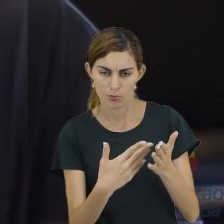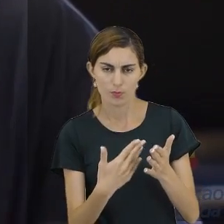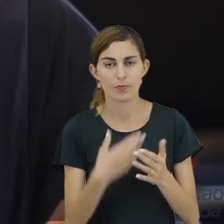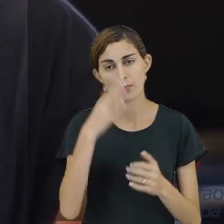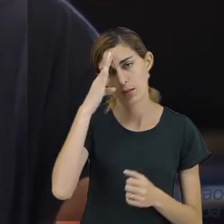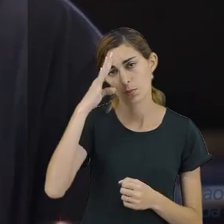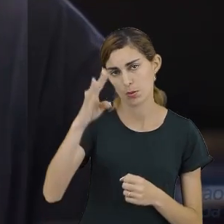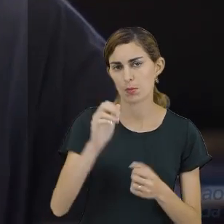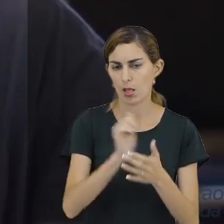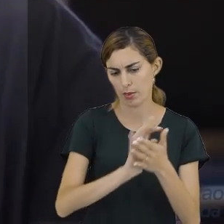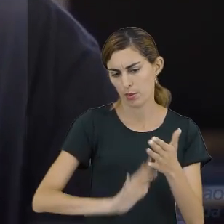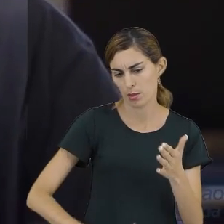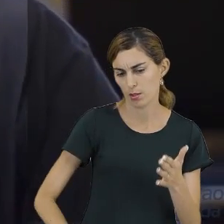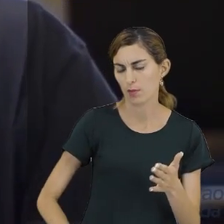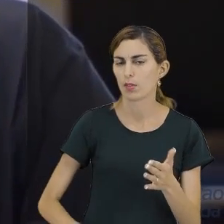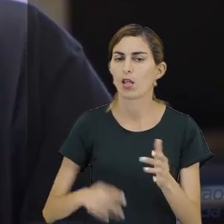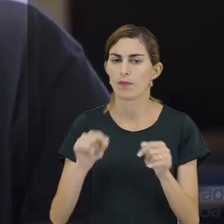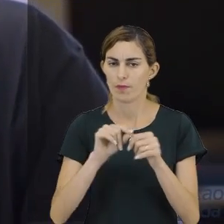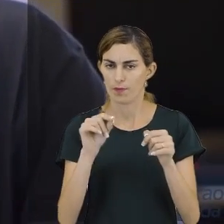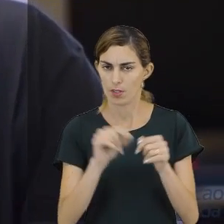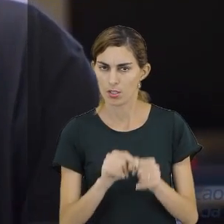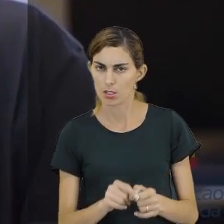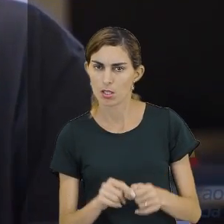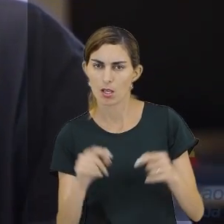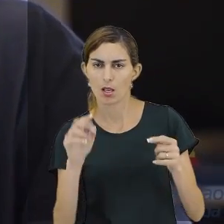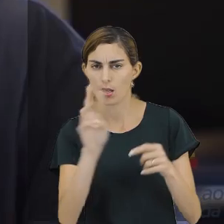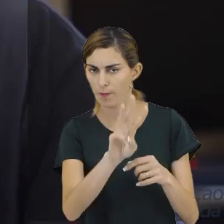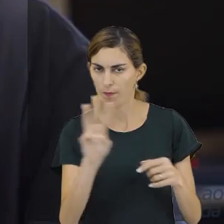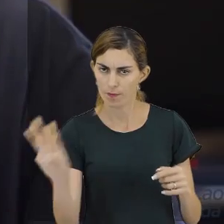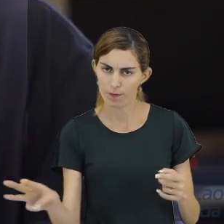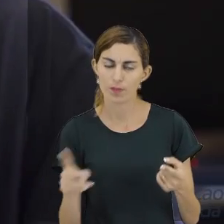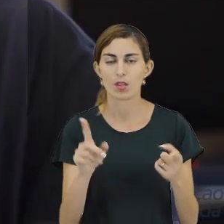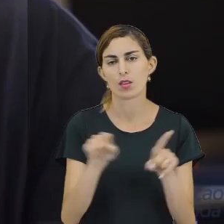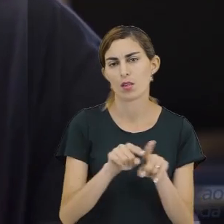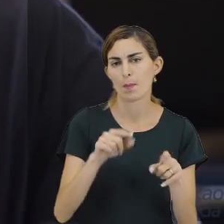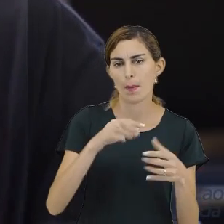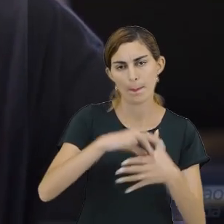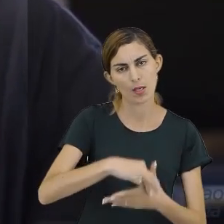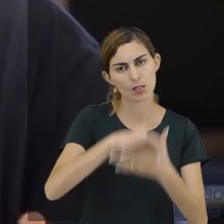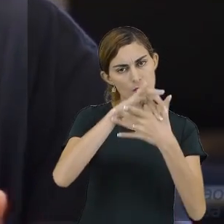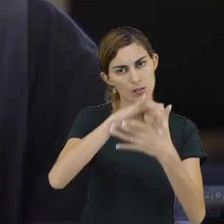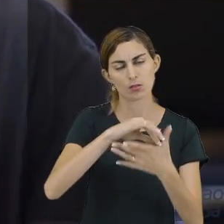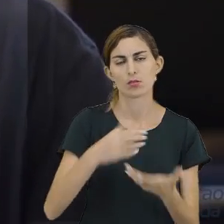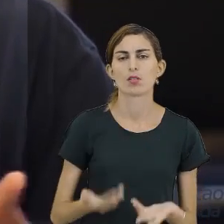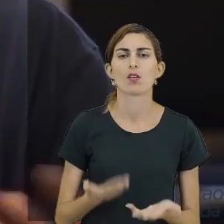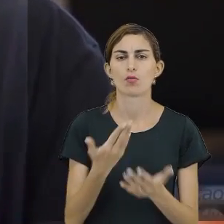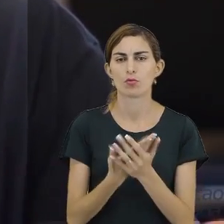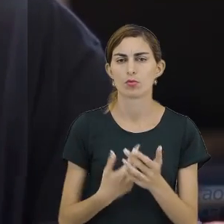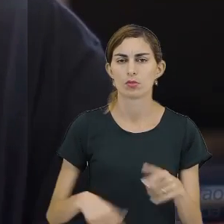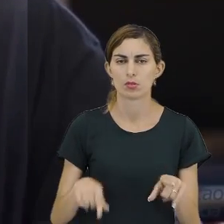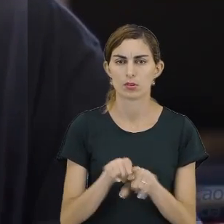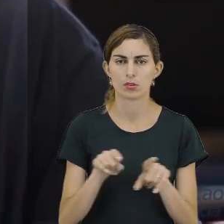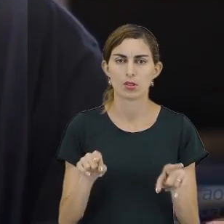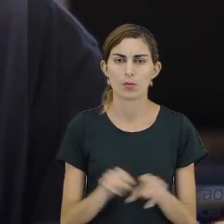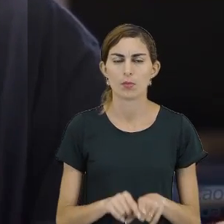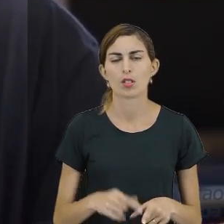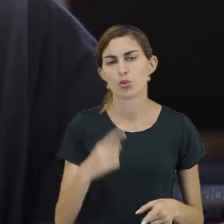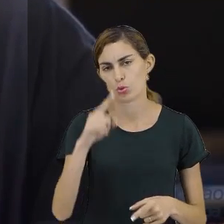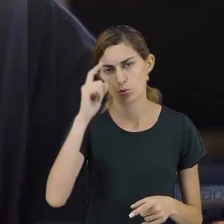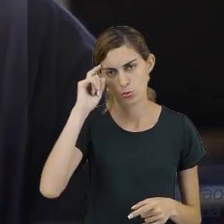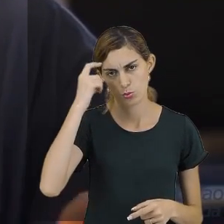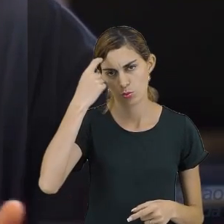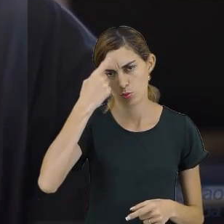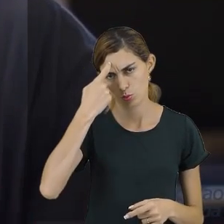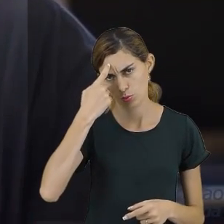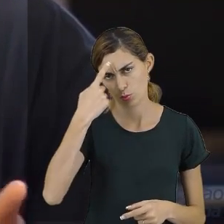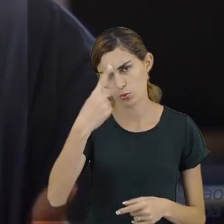e principalmente as atividades, tanto as que você vai realizar no ambiente virtual como as presenciais, e, eventualmente, tire